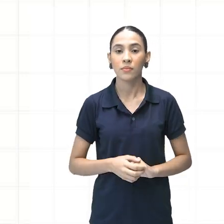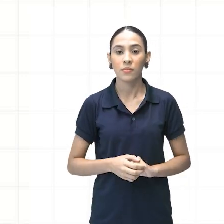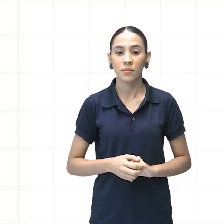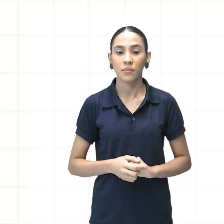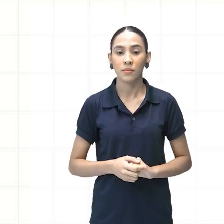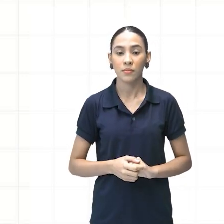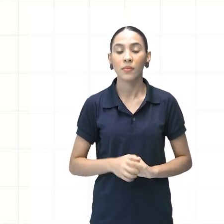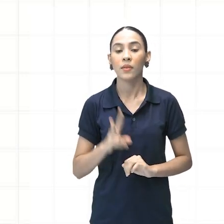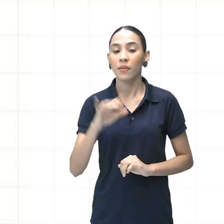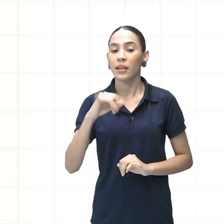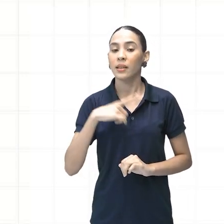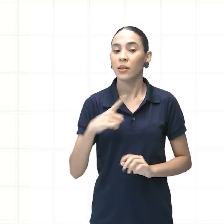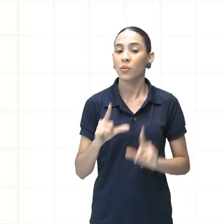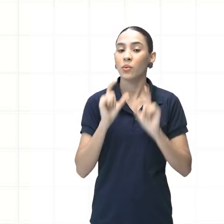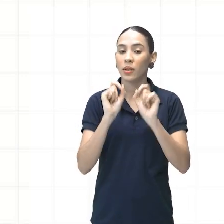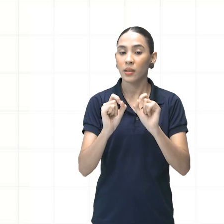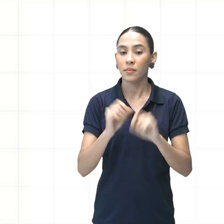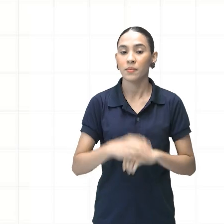né? Nós vamos ter